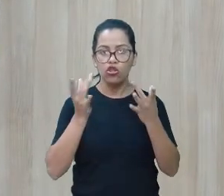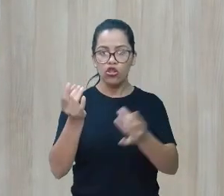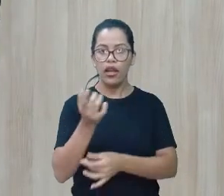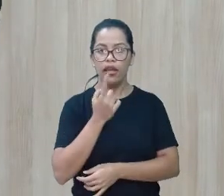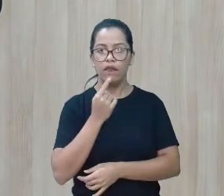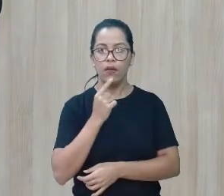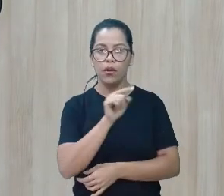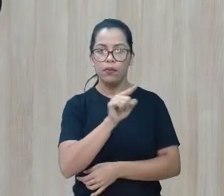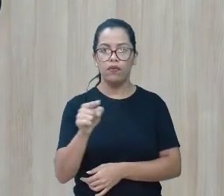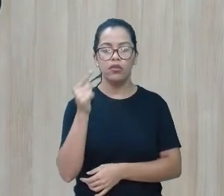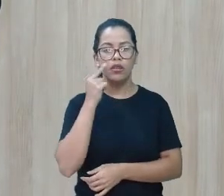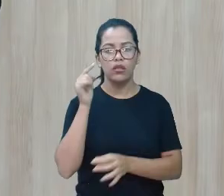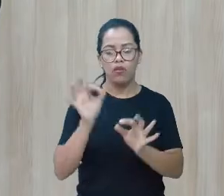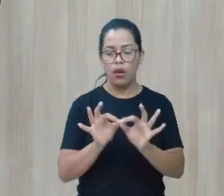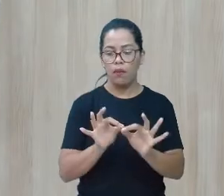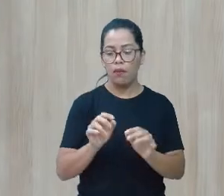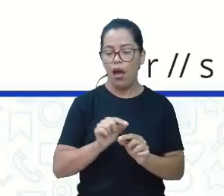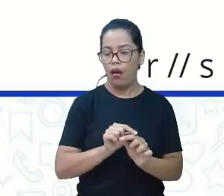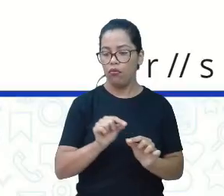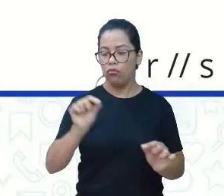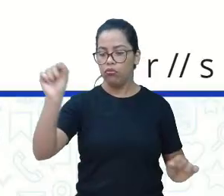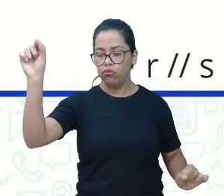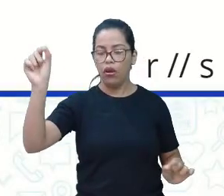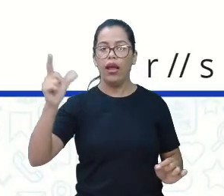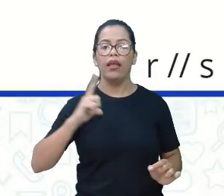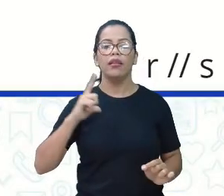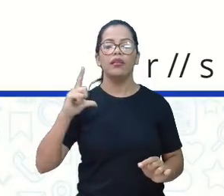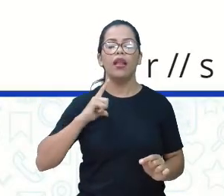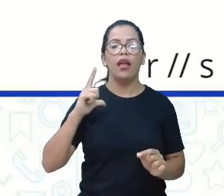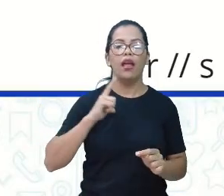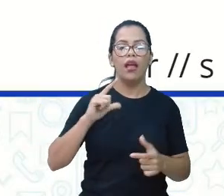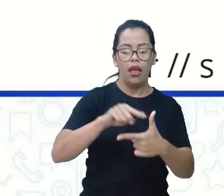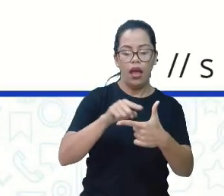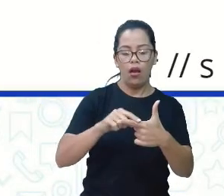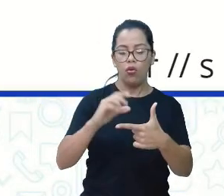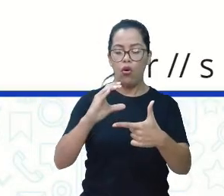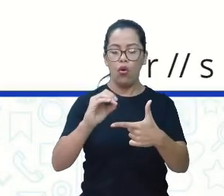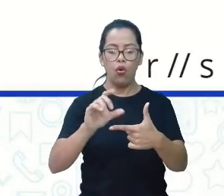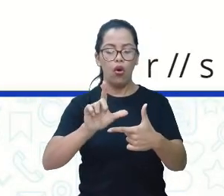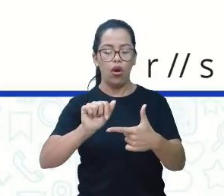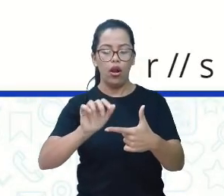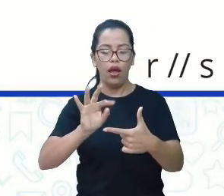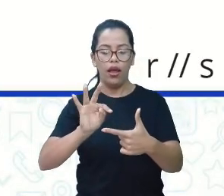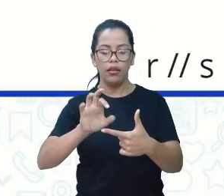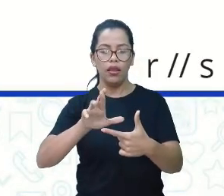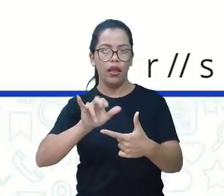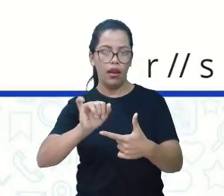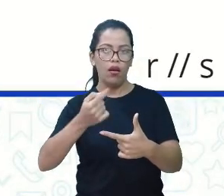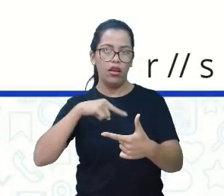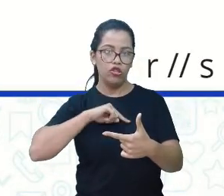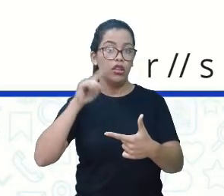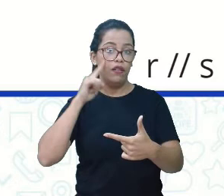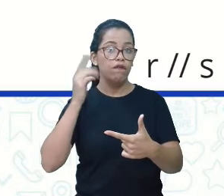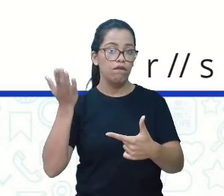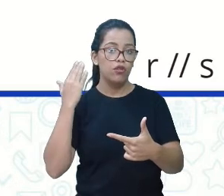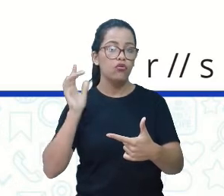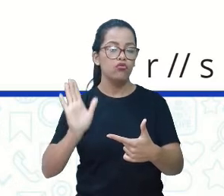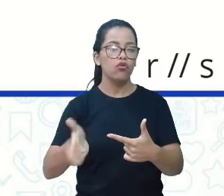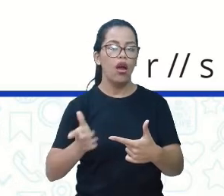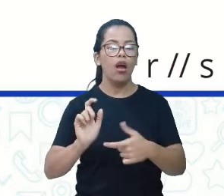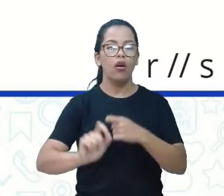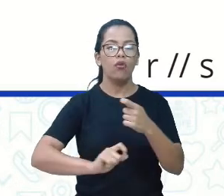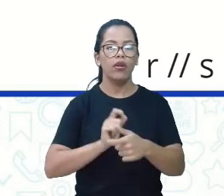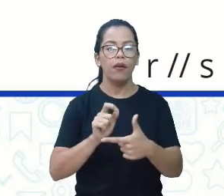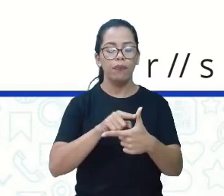vocês. Então, falando aí dos ângulos colaterais, a gente viu que o ângulo colateral é um ângulo que